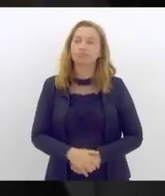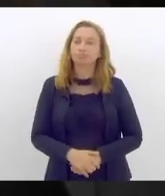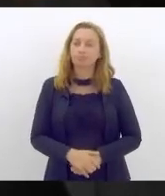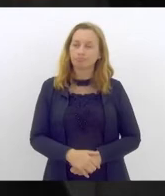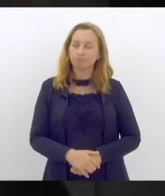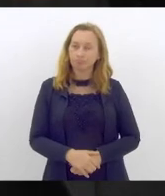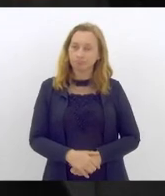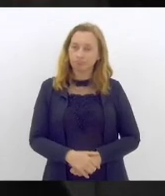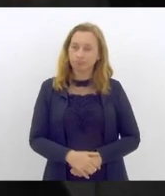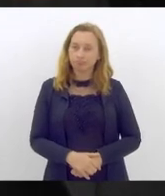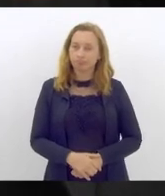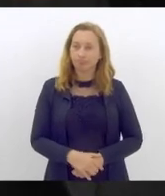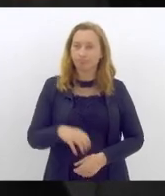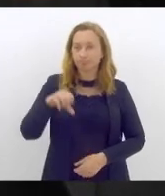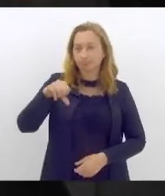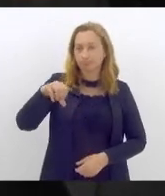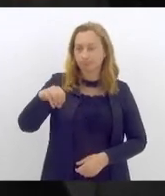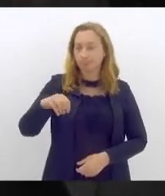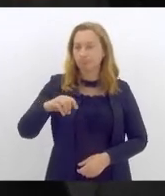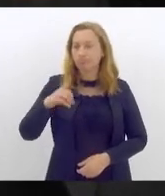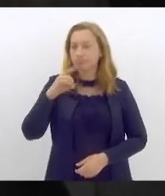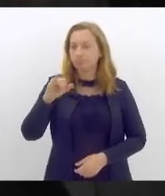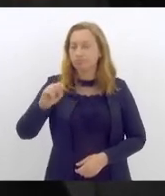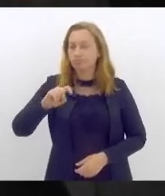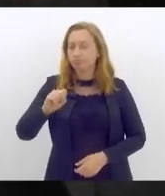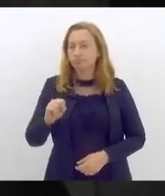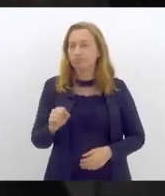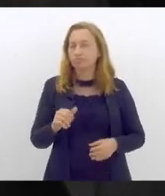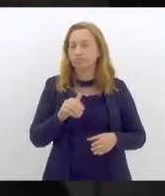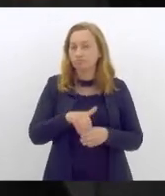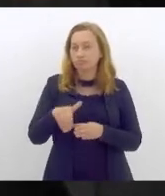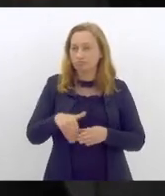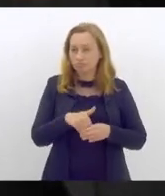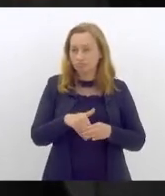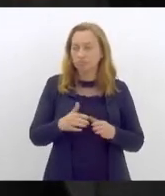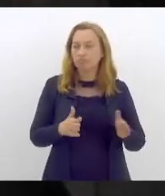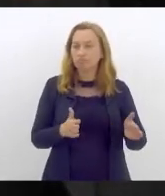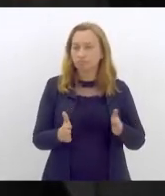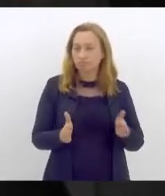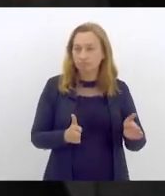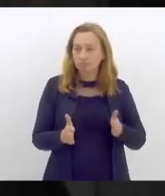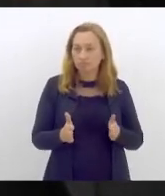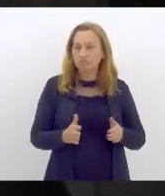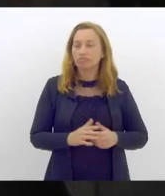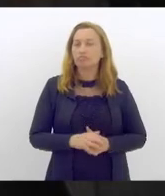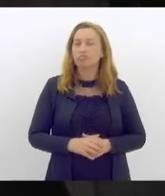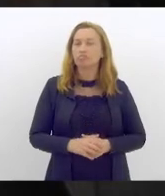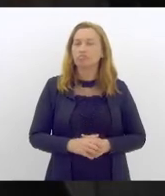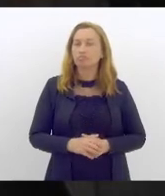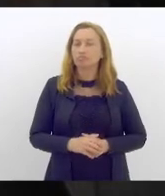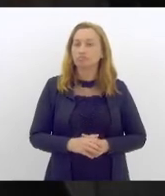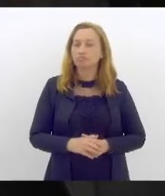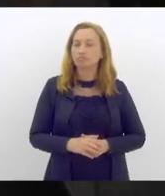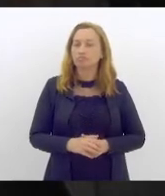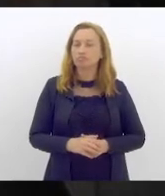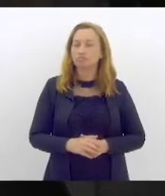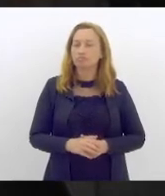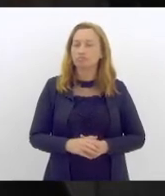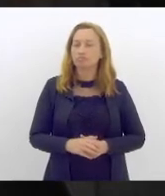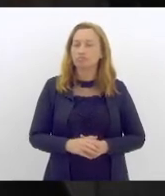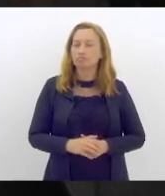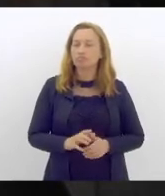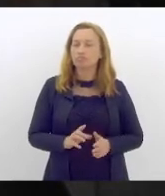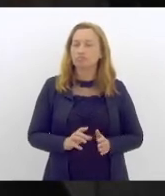Isto é a 90 dias das eleições subtraiu sete